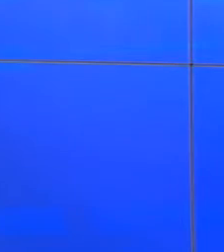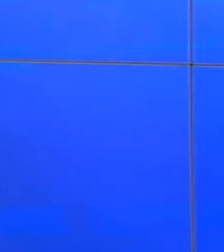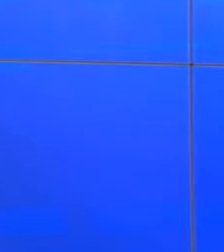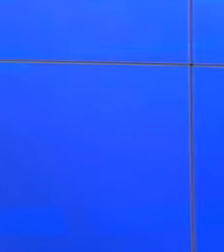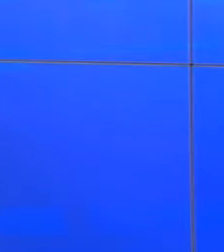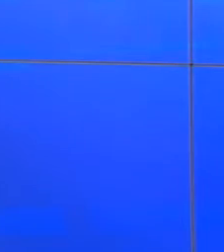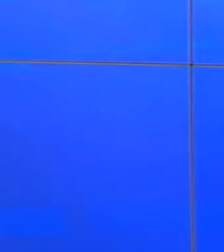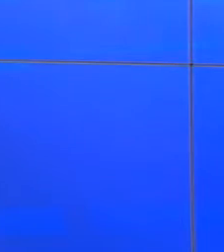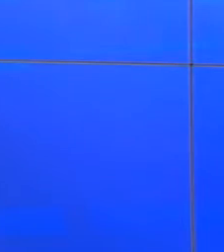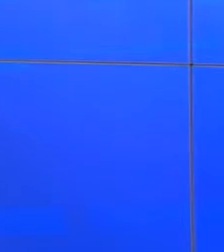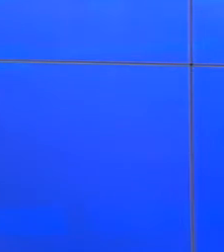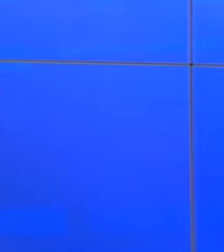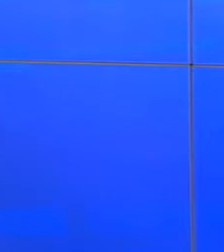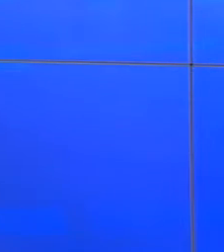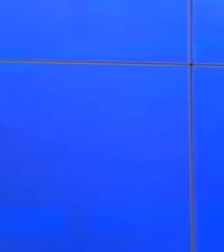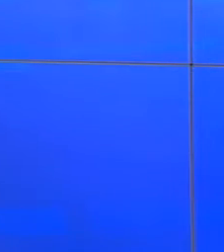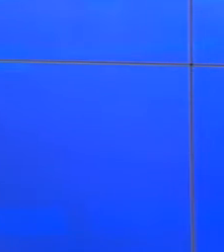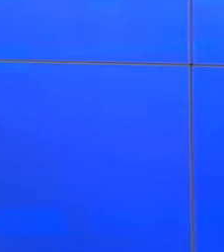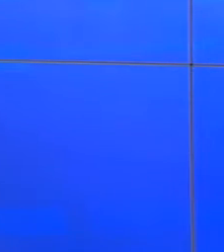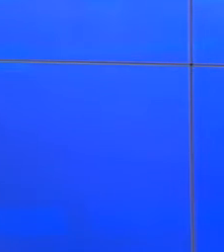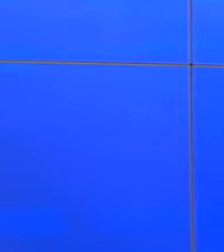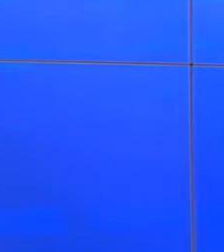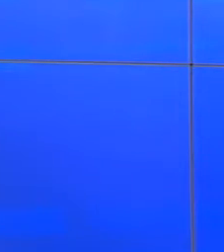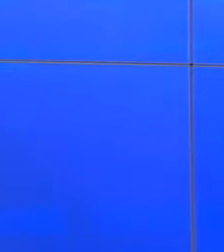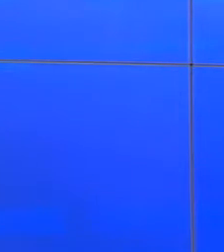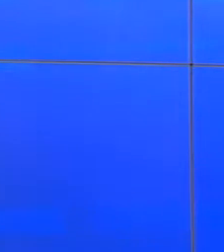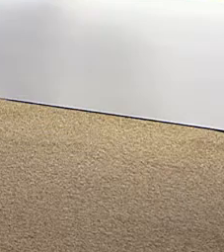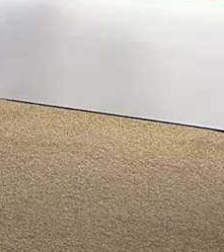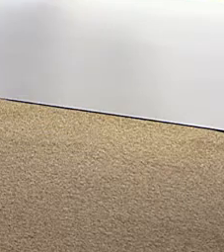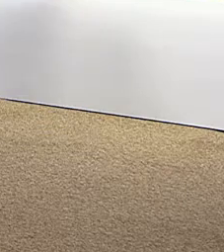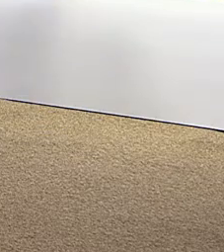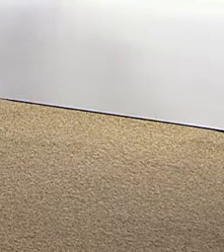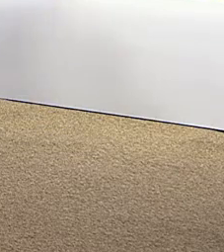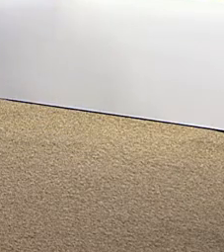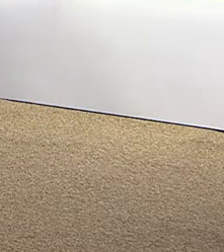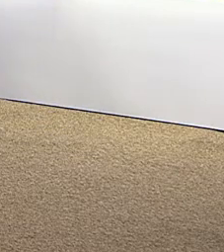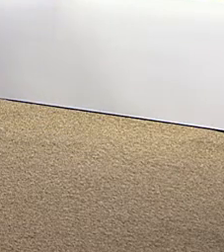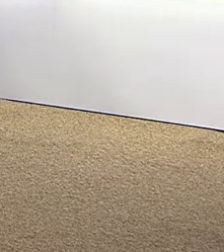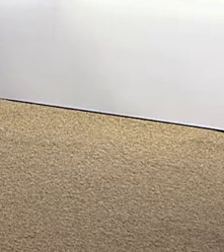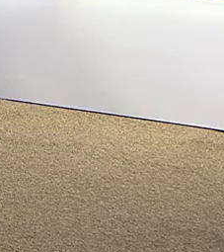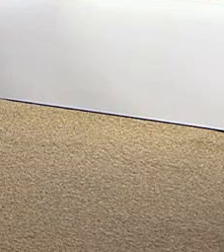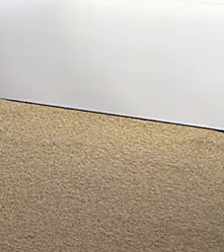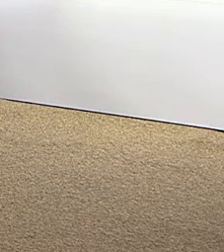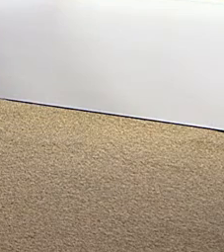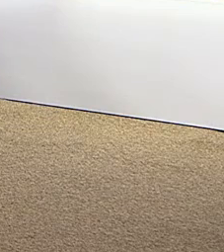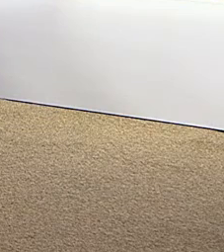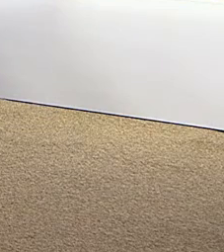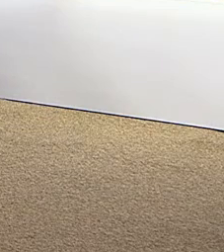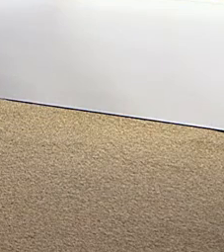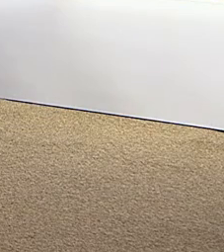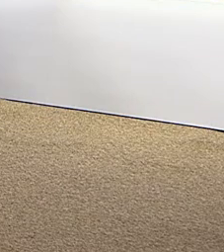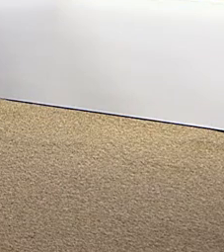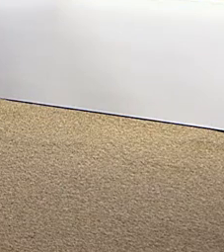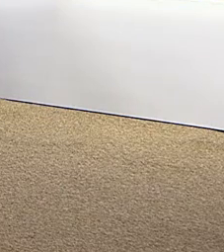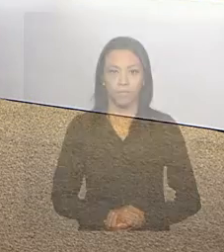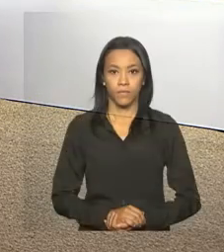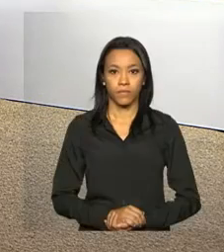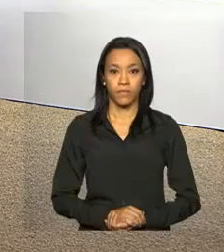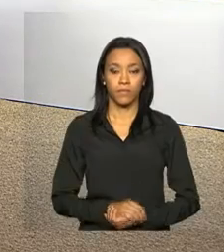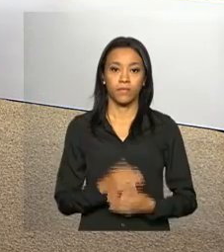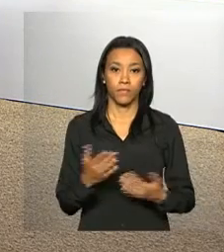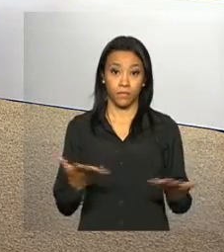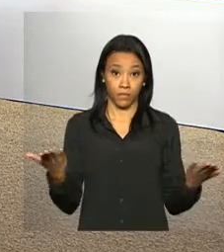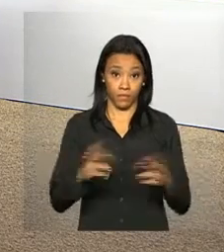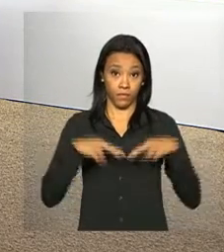lá estamos de volta com as notícias do governo federal a presidenta dilma rousseff está reunida neste momento com o ministro